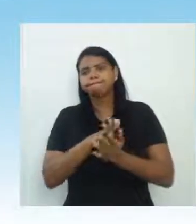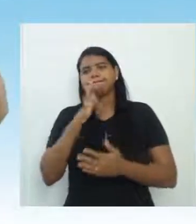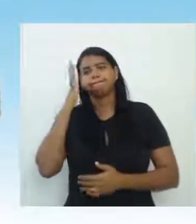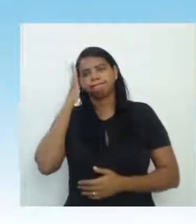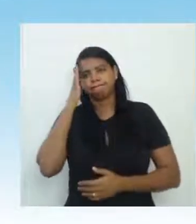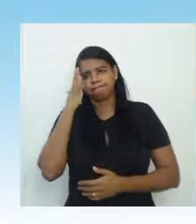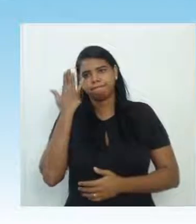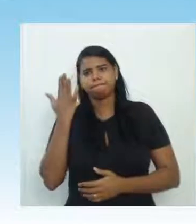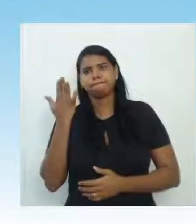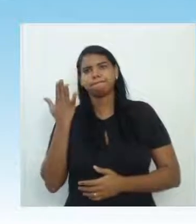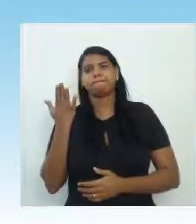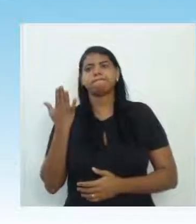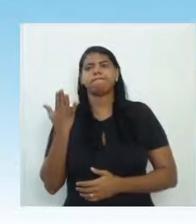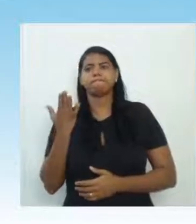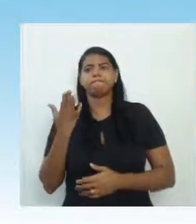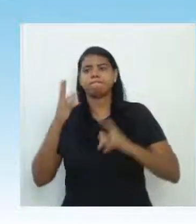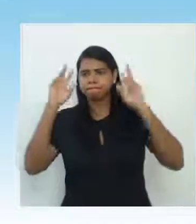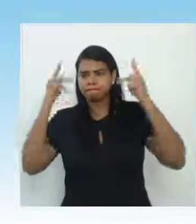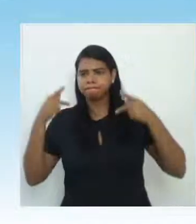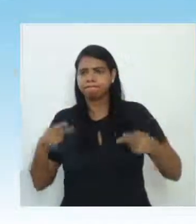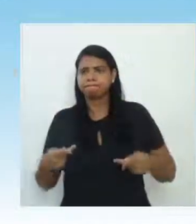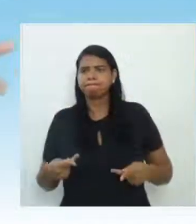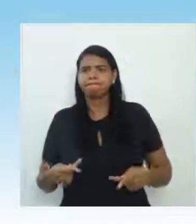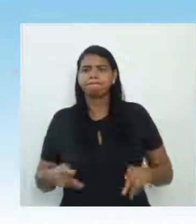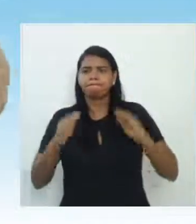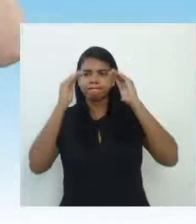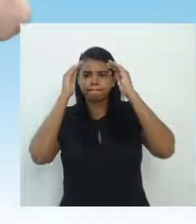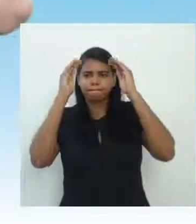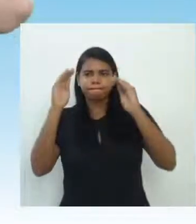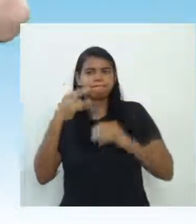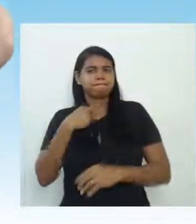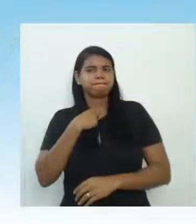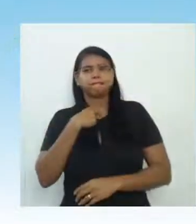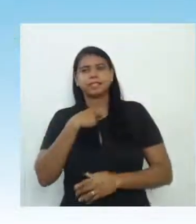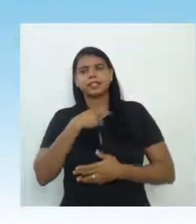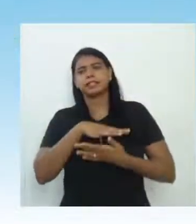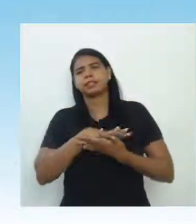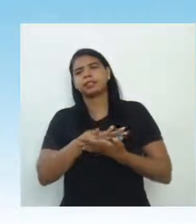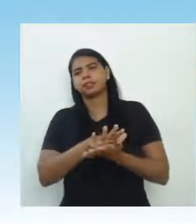faz, né, por exemplo, dignidade humana, né, é uma coisa que não pode ser violada, é algo que não